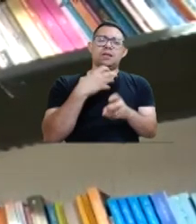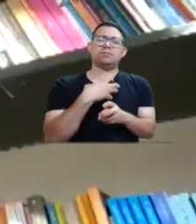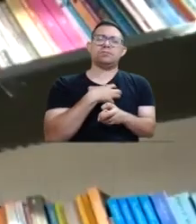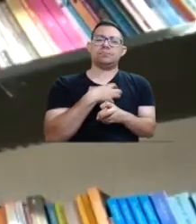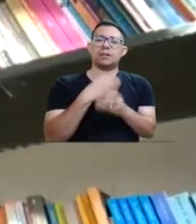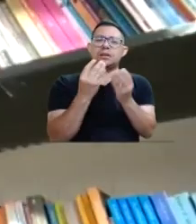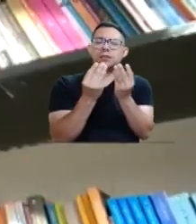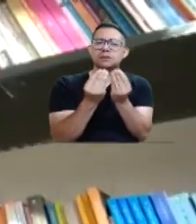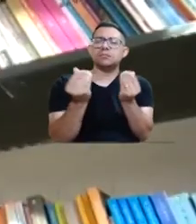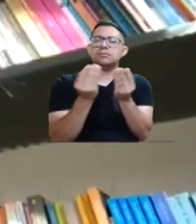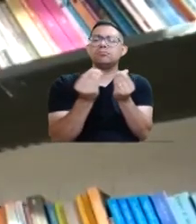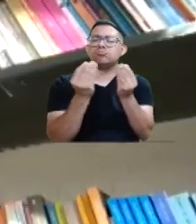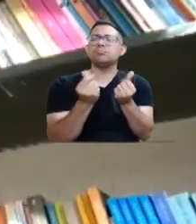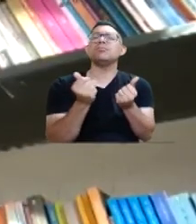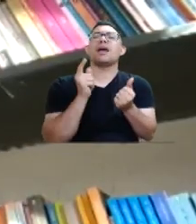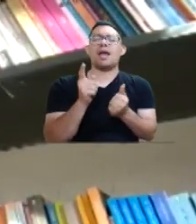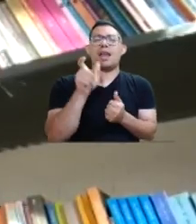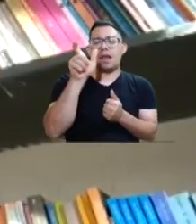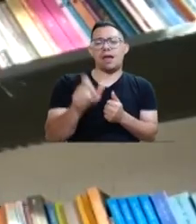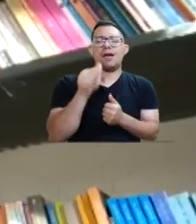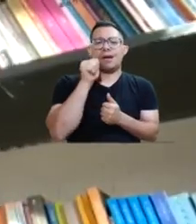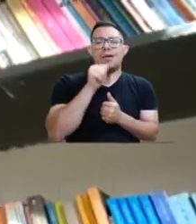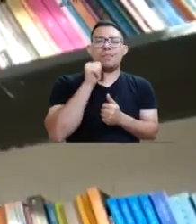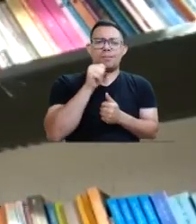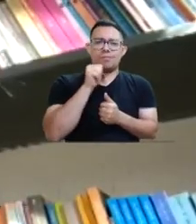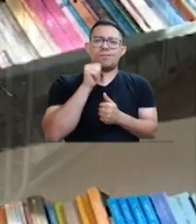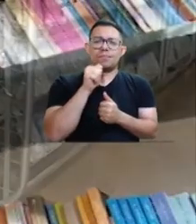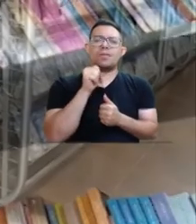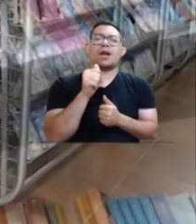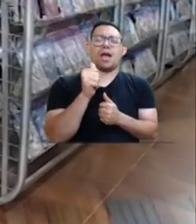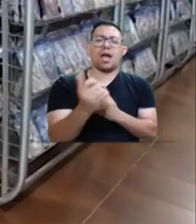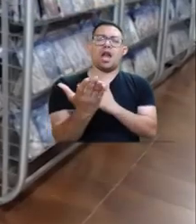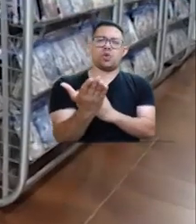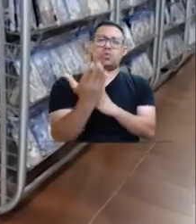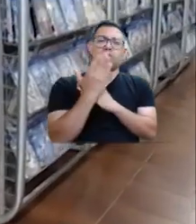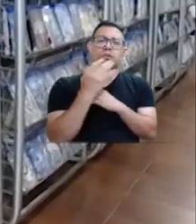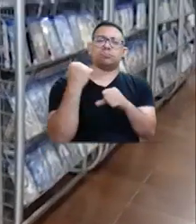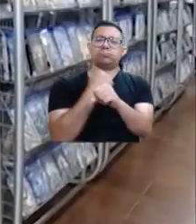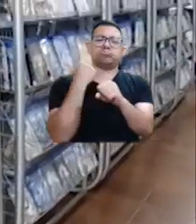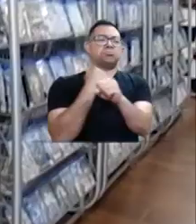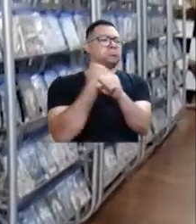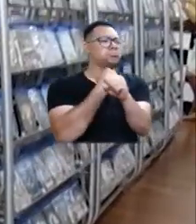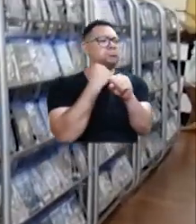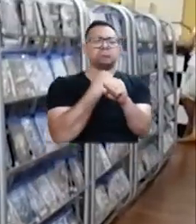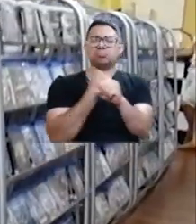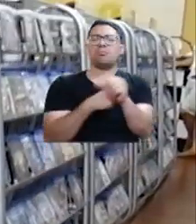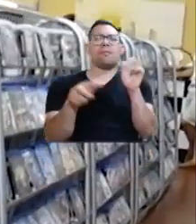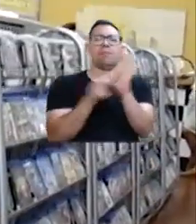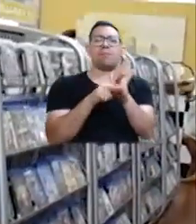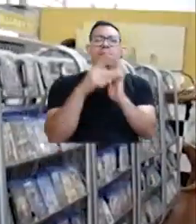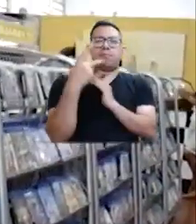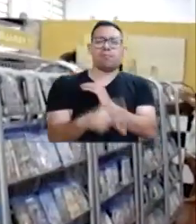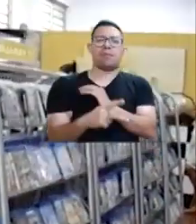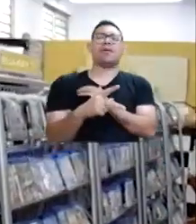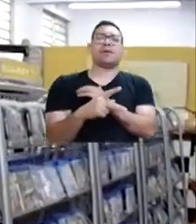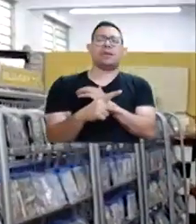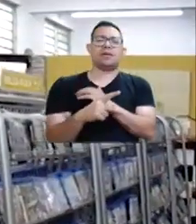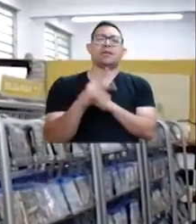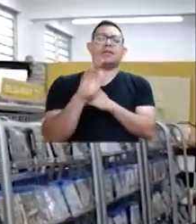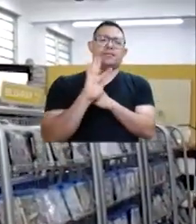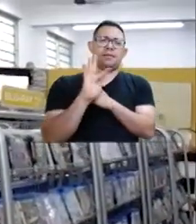da percepção, do refinamento em que a Regina construiu o acervo da